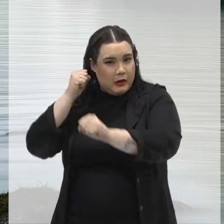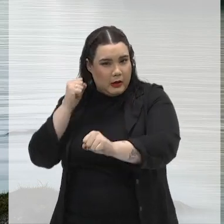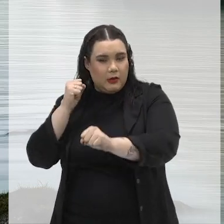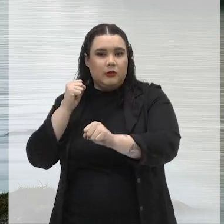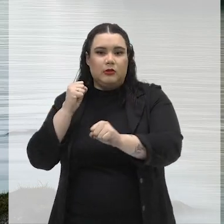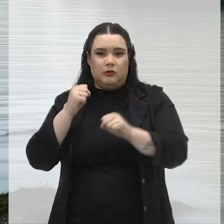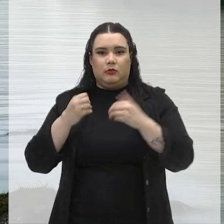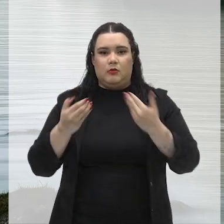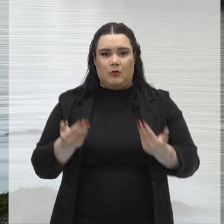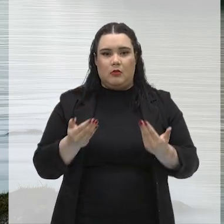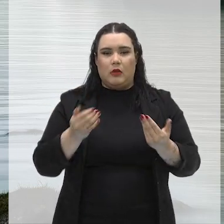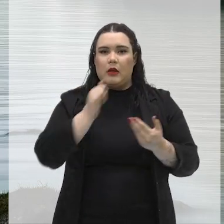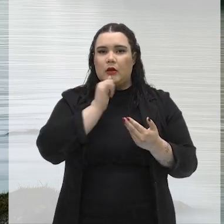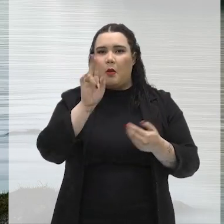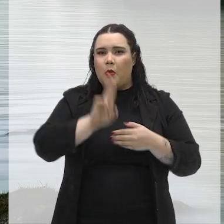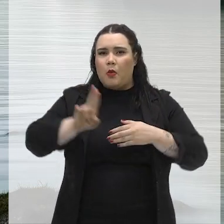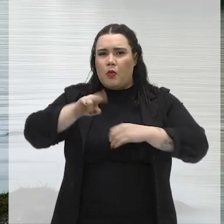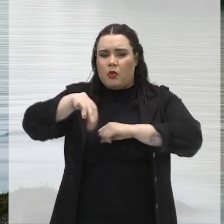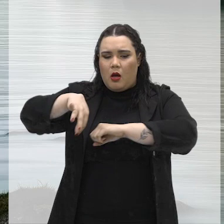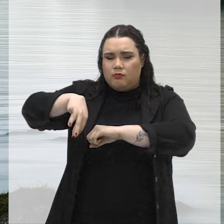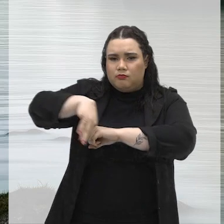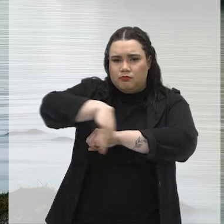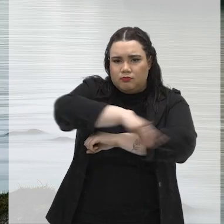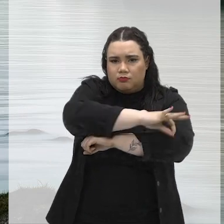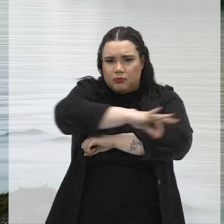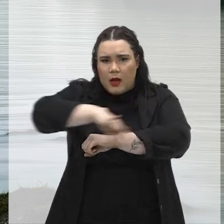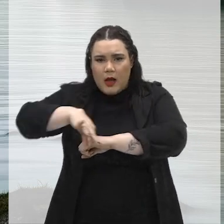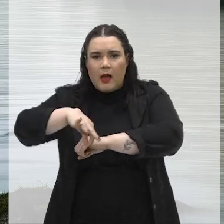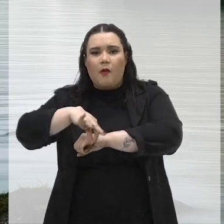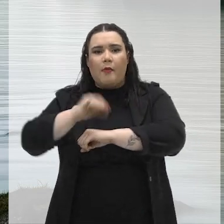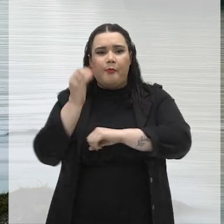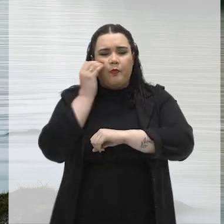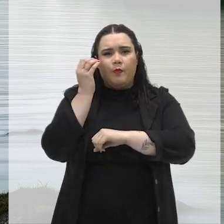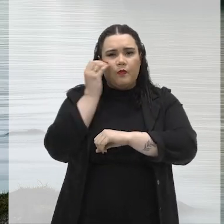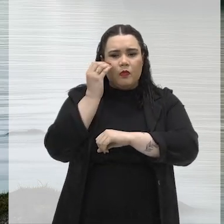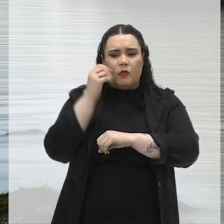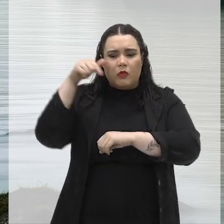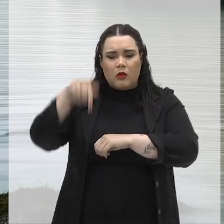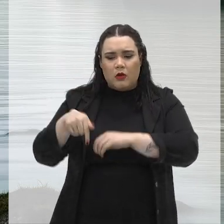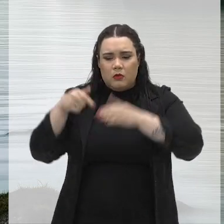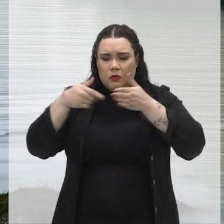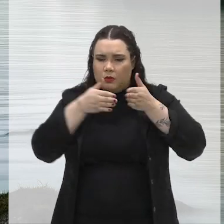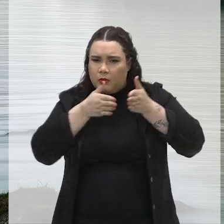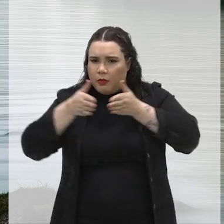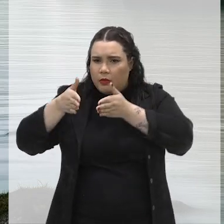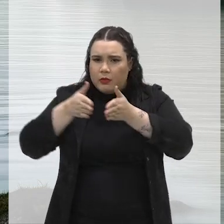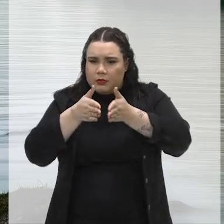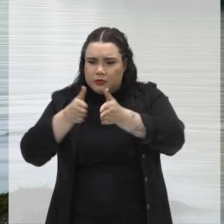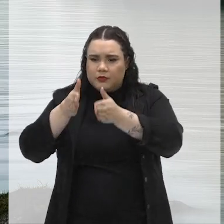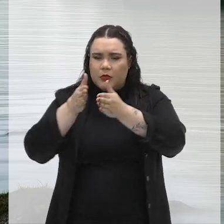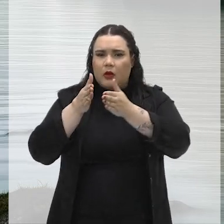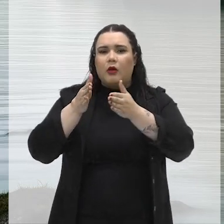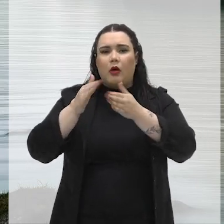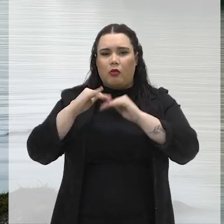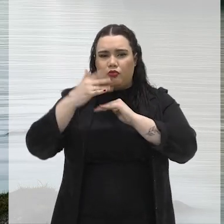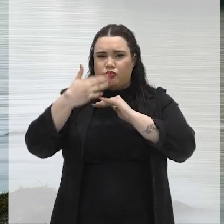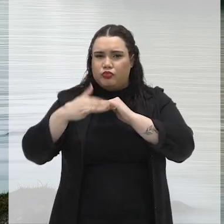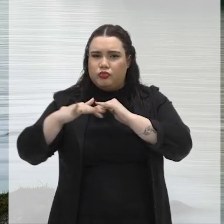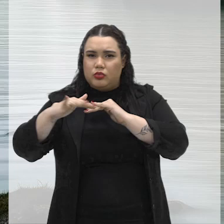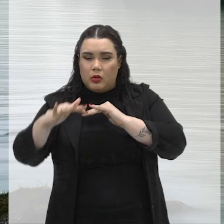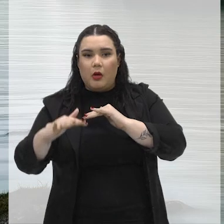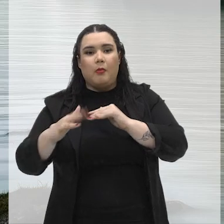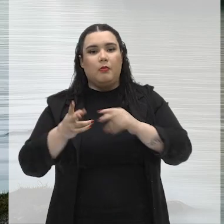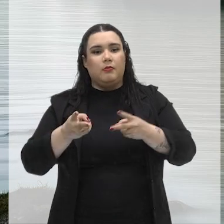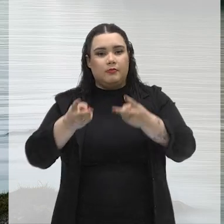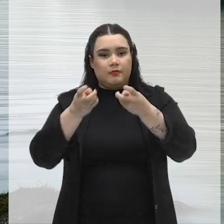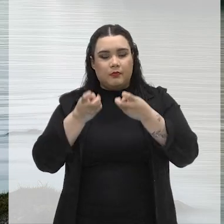com uma régua o tamanho desse rio, nós iríamos medir essa régua e iríamos